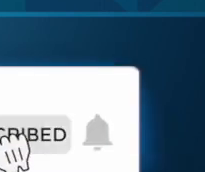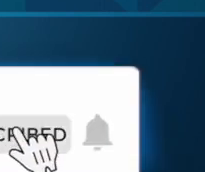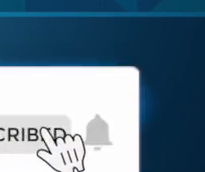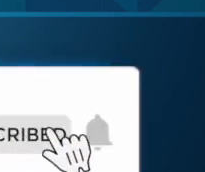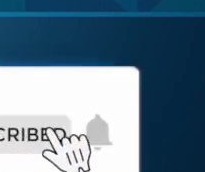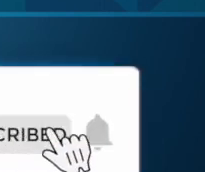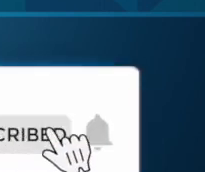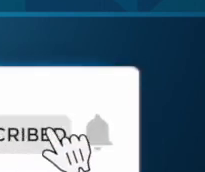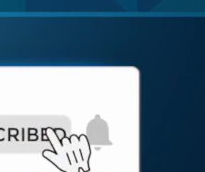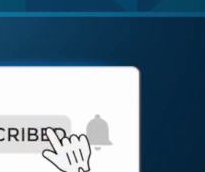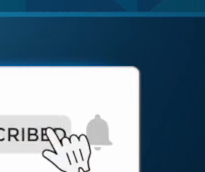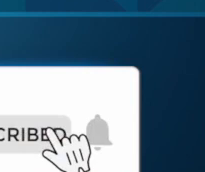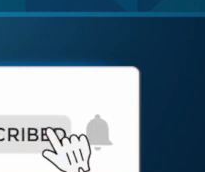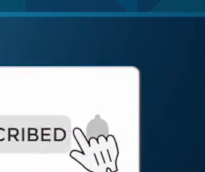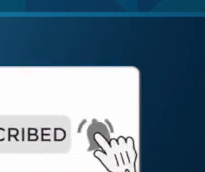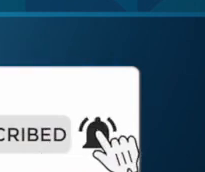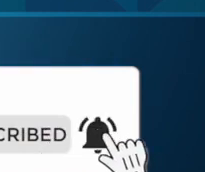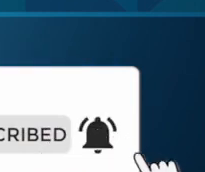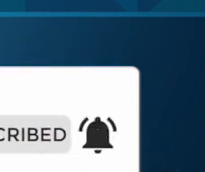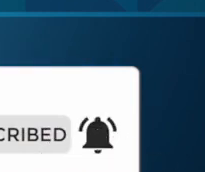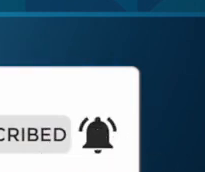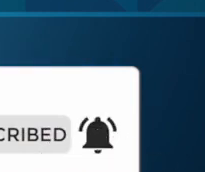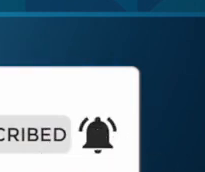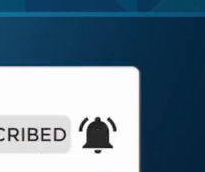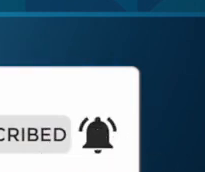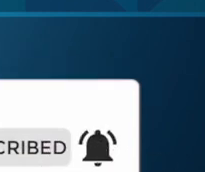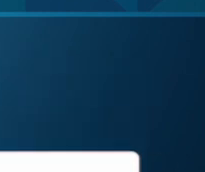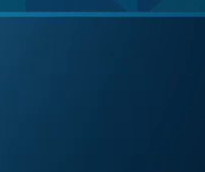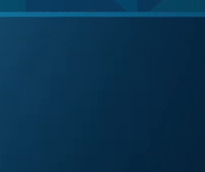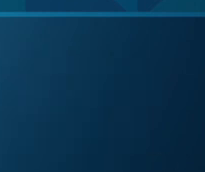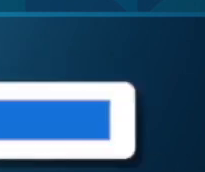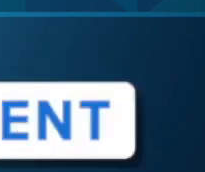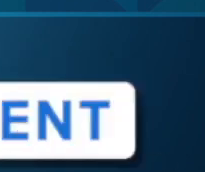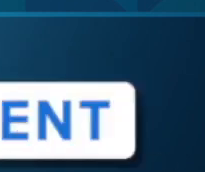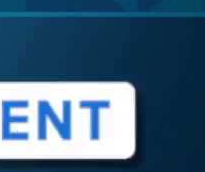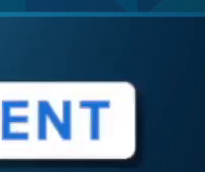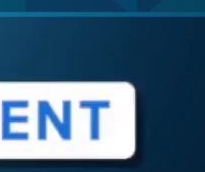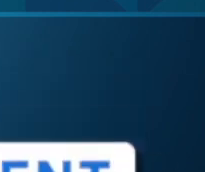inscreva e ha canal RTTL, ha nehan botão notificação.